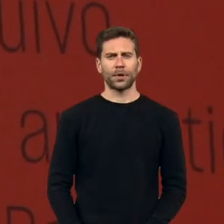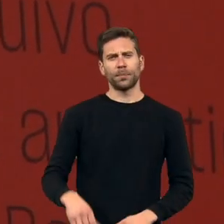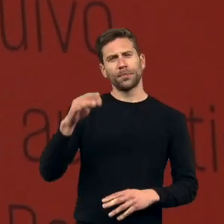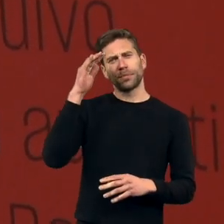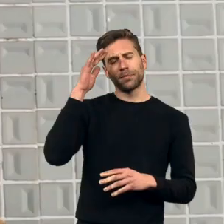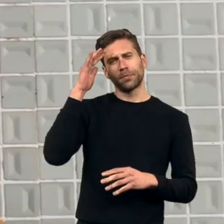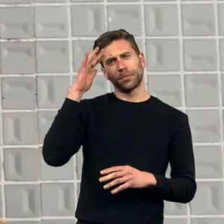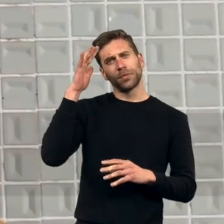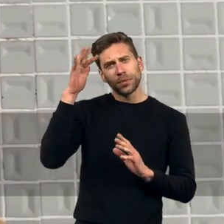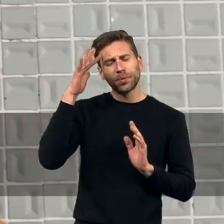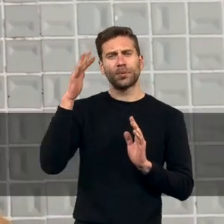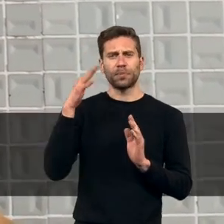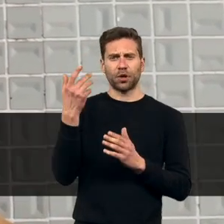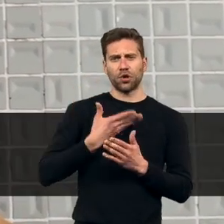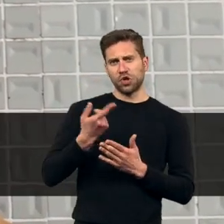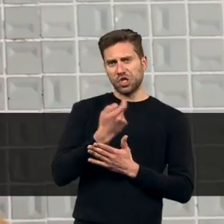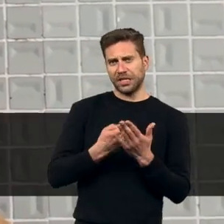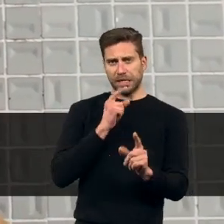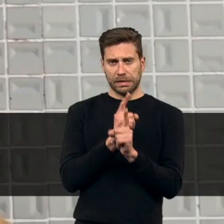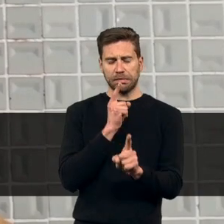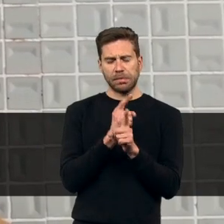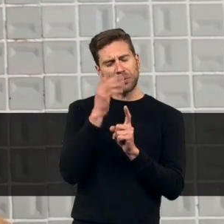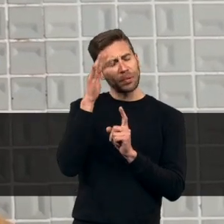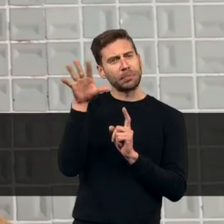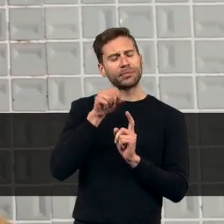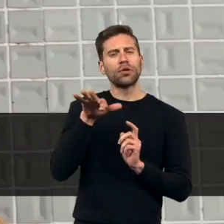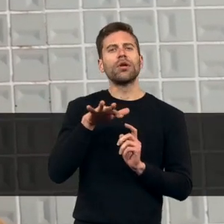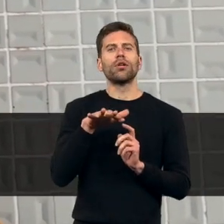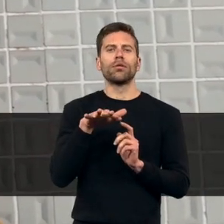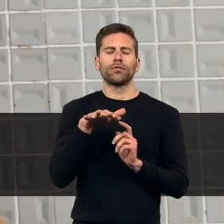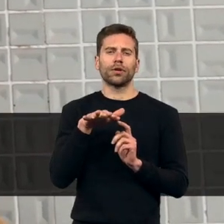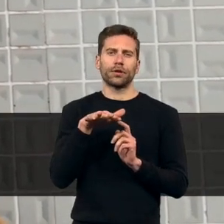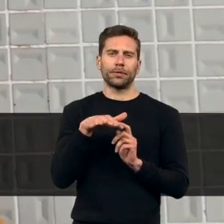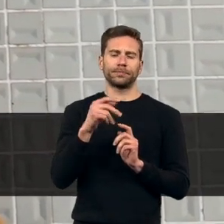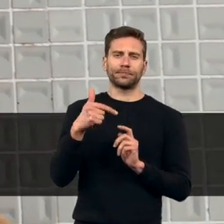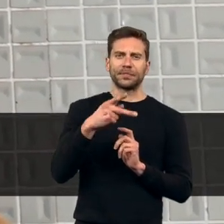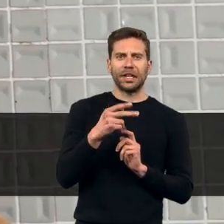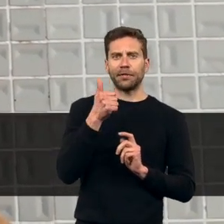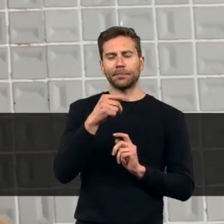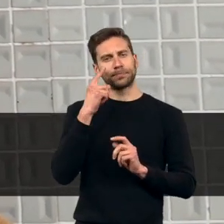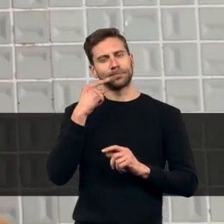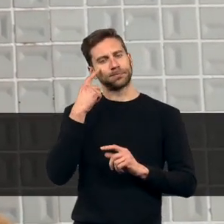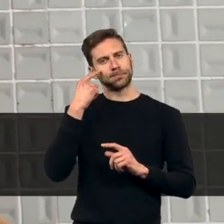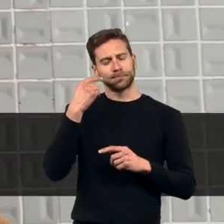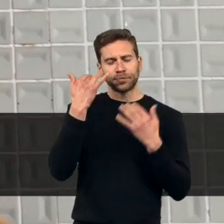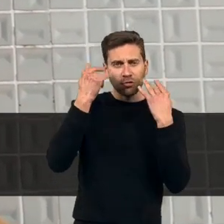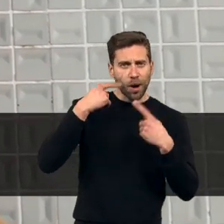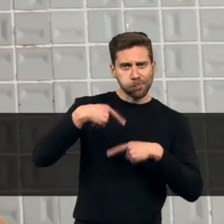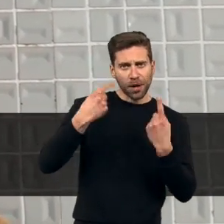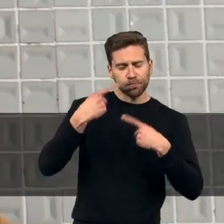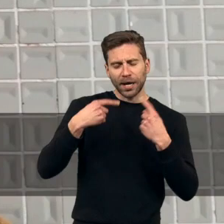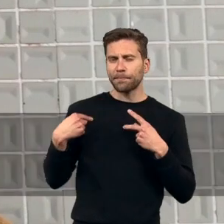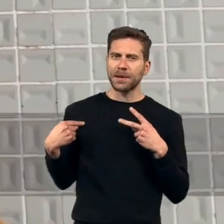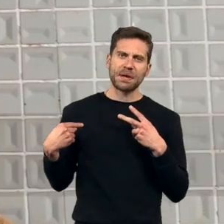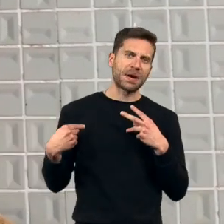inspiração para estes desenhos foi precisamente as notícias que chegavam diariamente